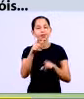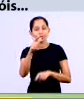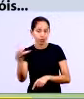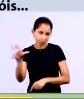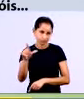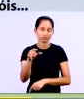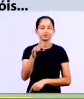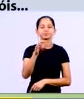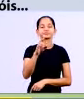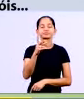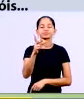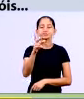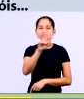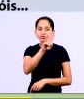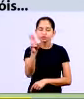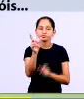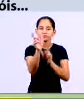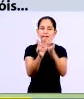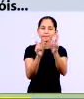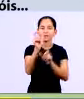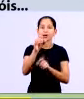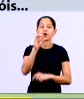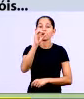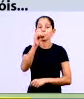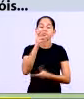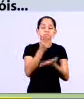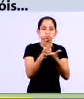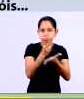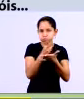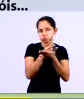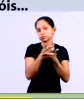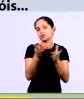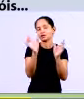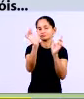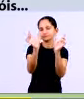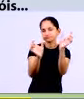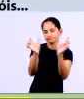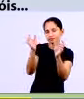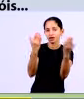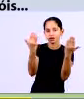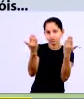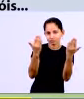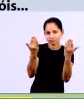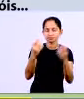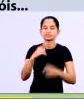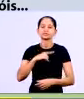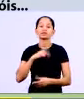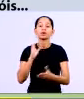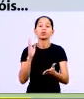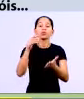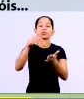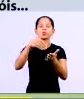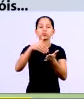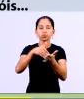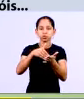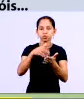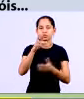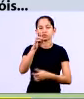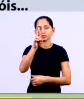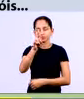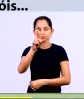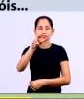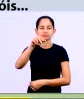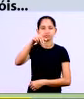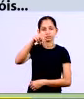EI na oxítona ou na unidade continua acentuada. As paroxítonas terminadas em R, L,